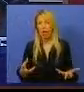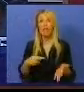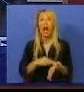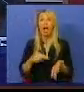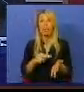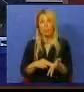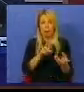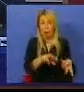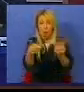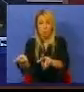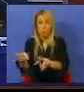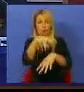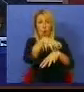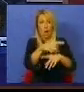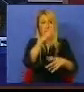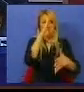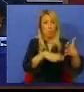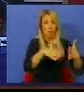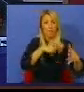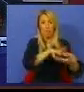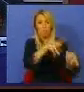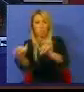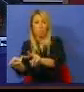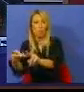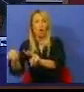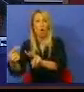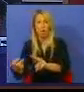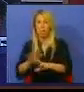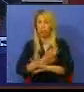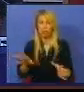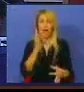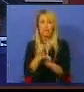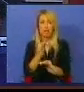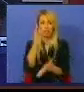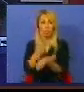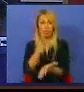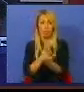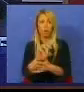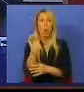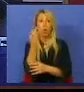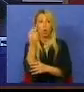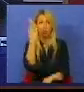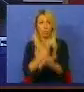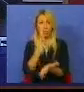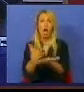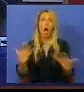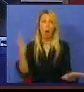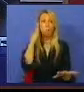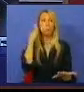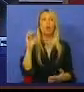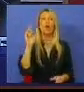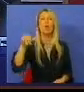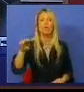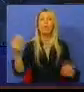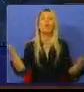está em Belém. Gostava de lhe perguntar, Sr. Ministro, já passou o mês de setembro, já passou o mês de outubro, estamos no mês de novembro, como é que está a situação